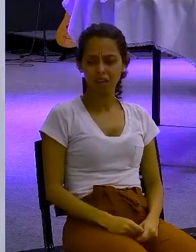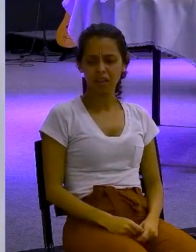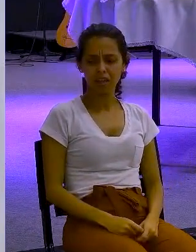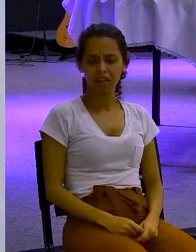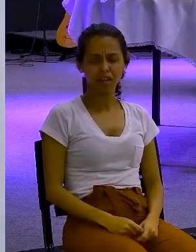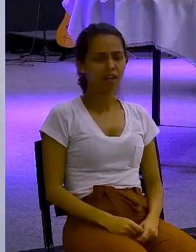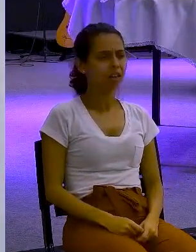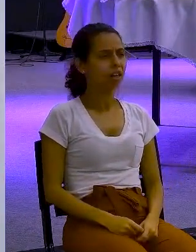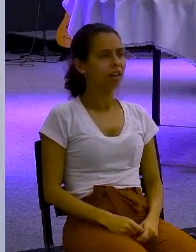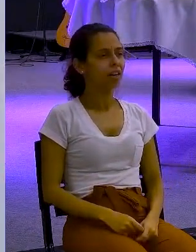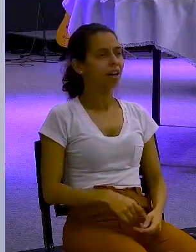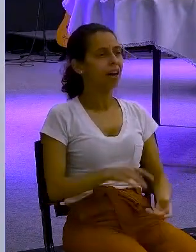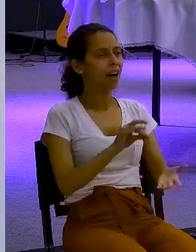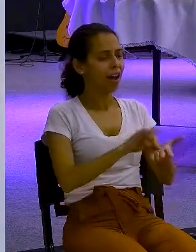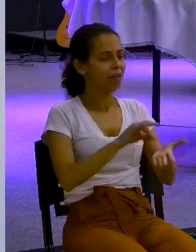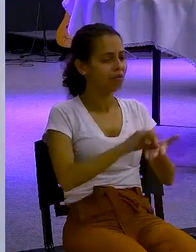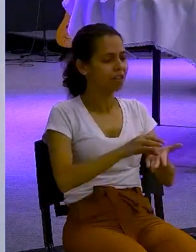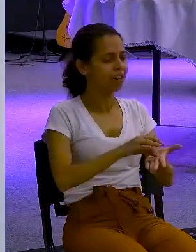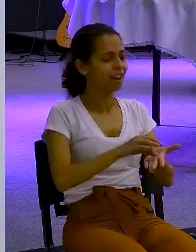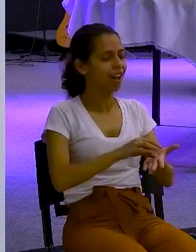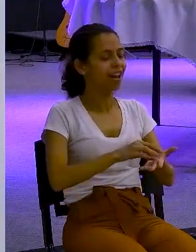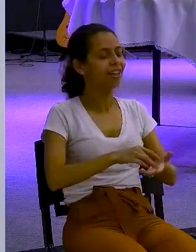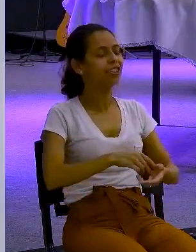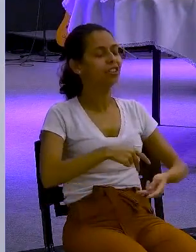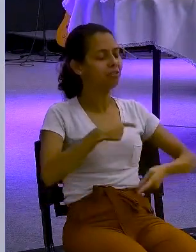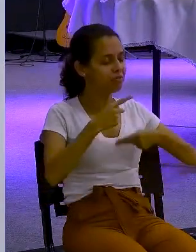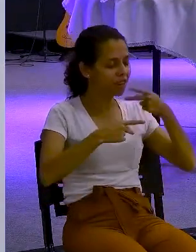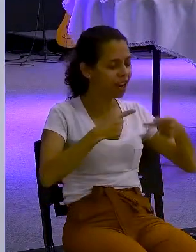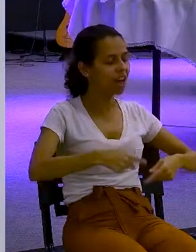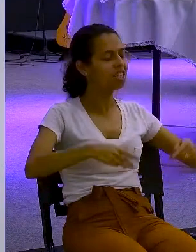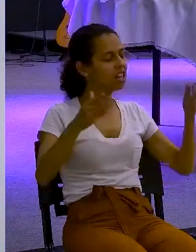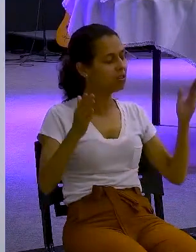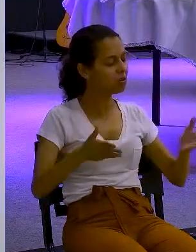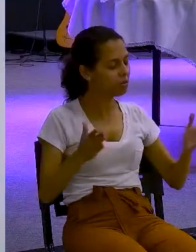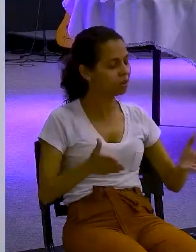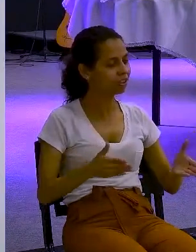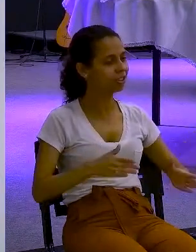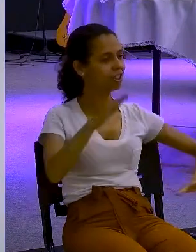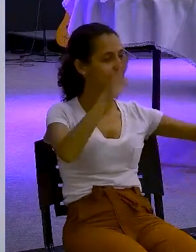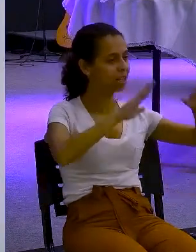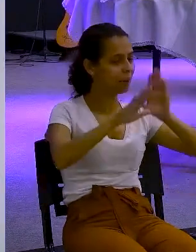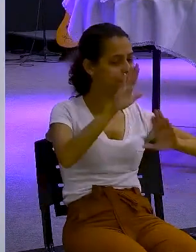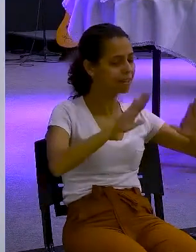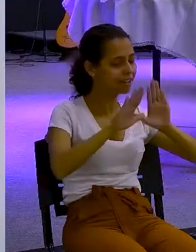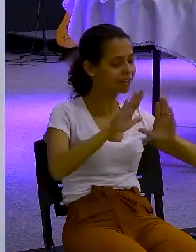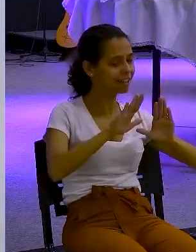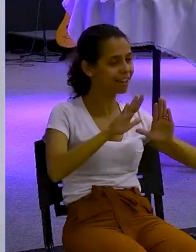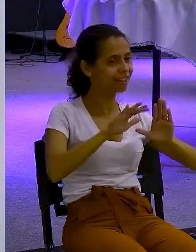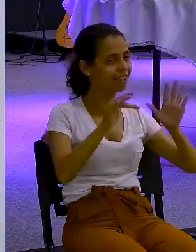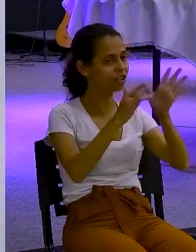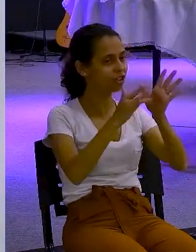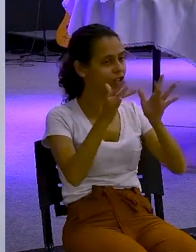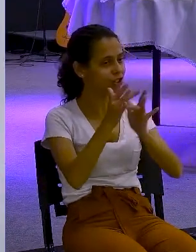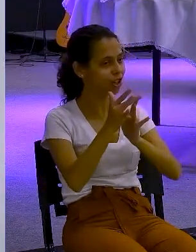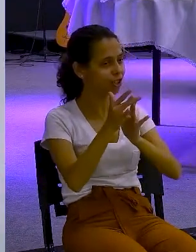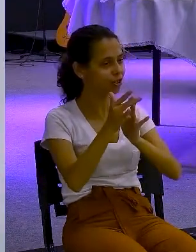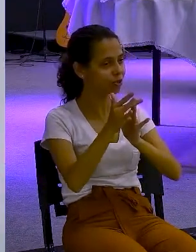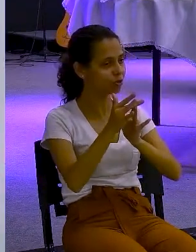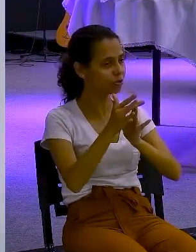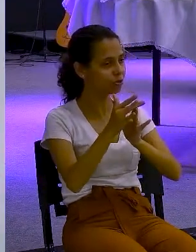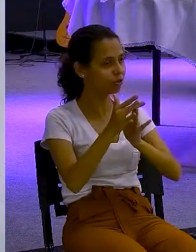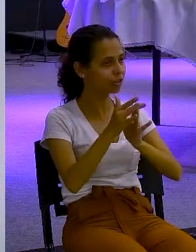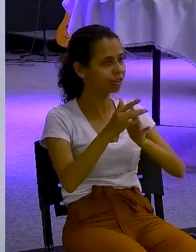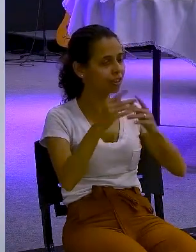nossos dias, é que a presença de Jesus é a confirmação do milagre. A presença de Jesus é